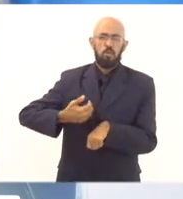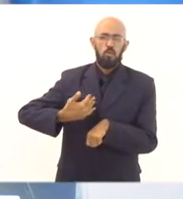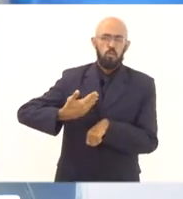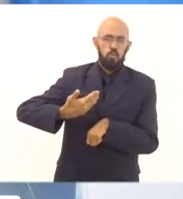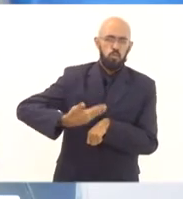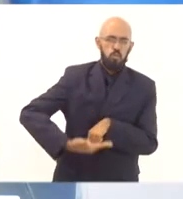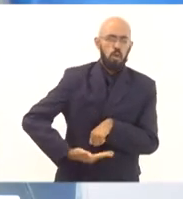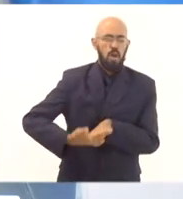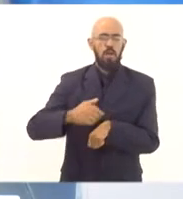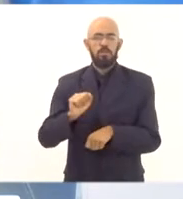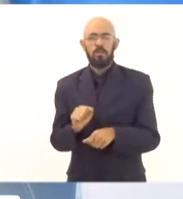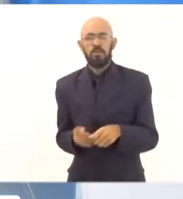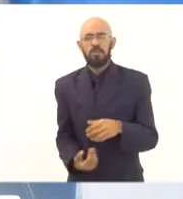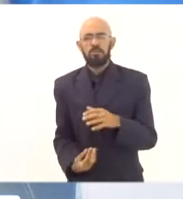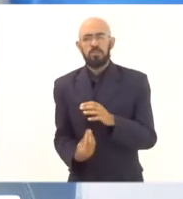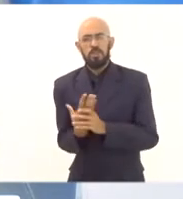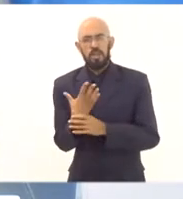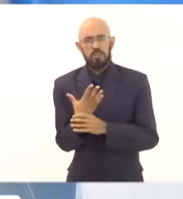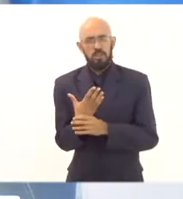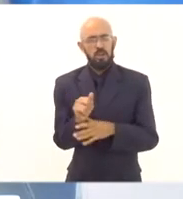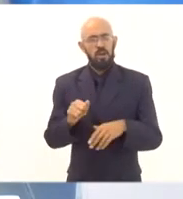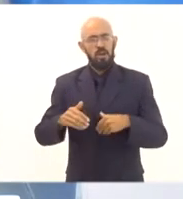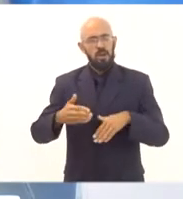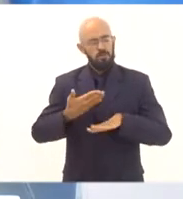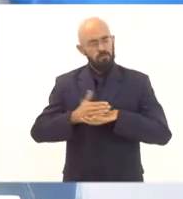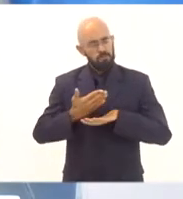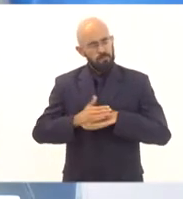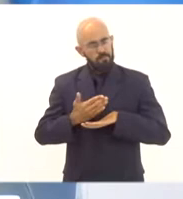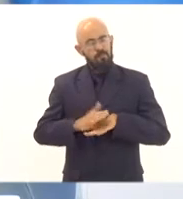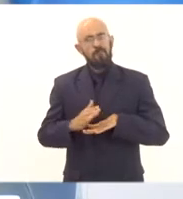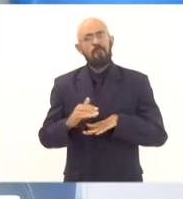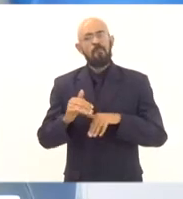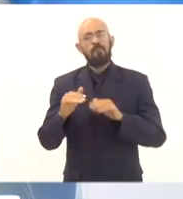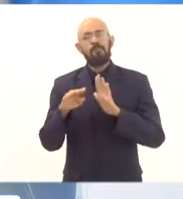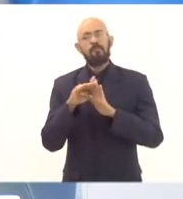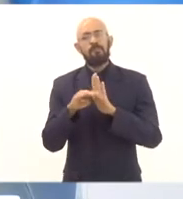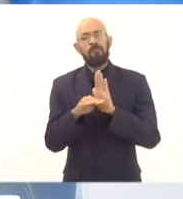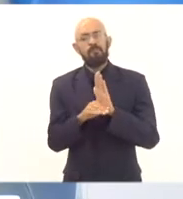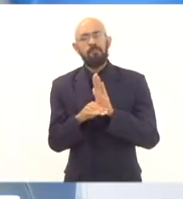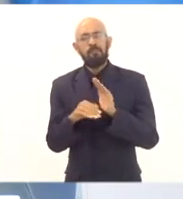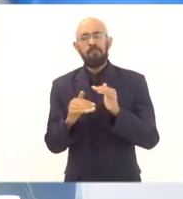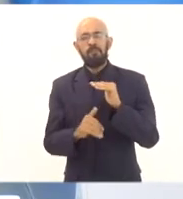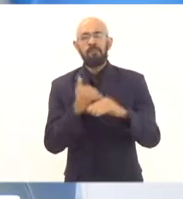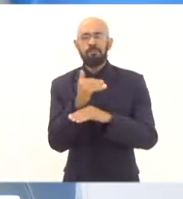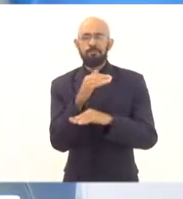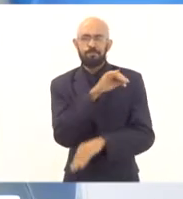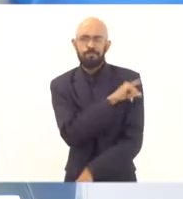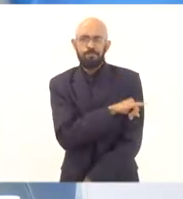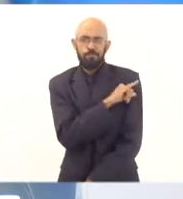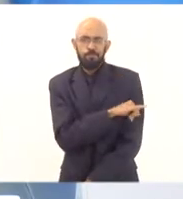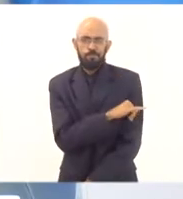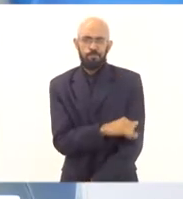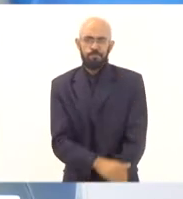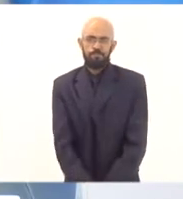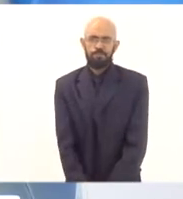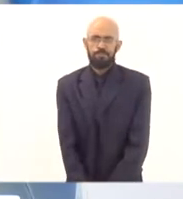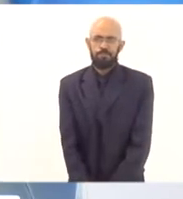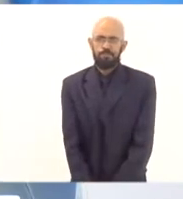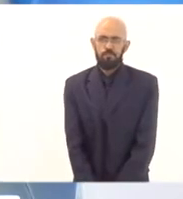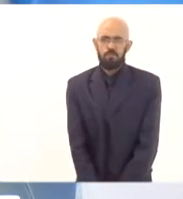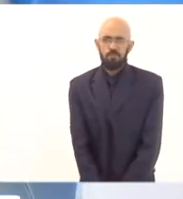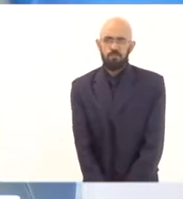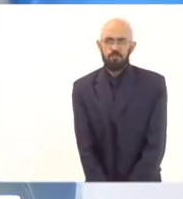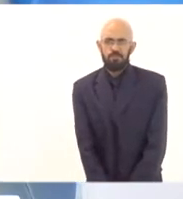de implementação e operacionalização do programa Super RJ Dra Carolina